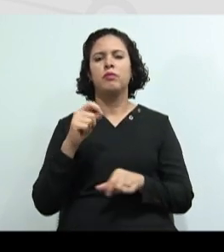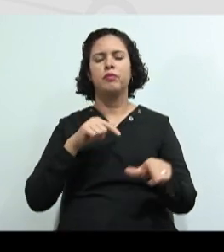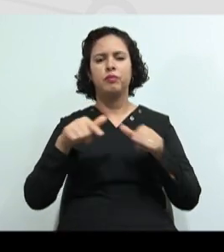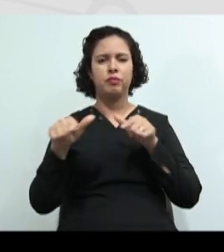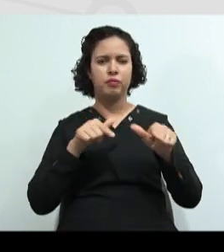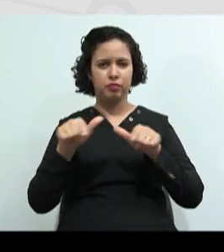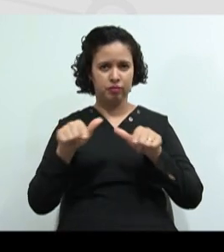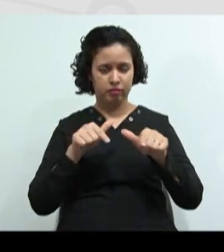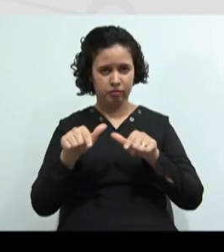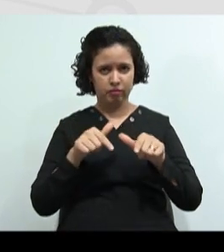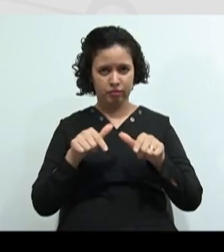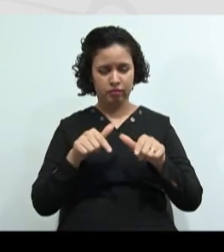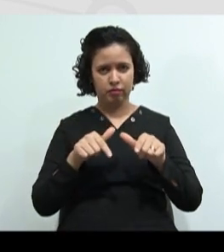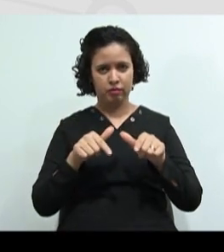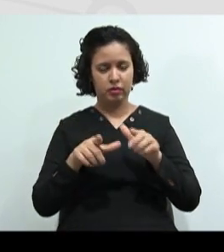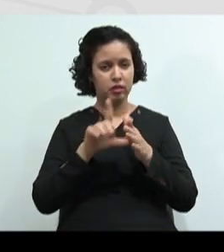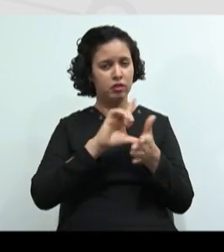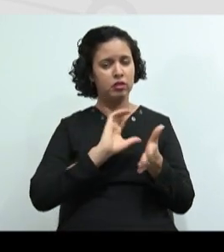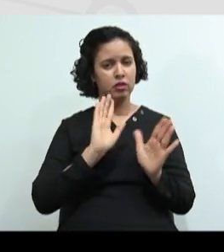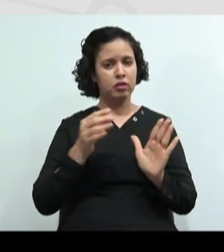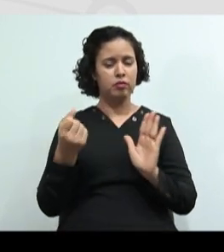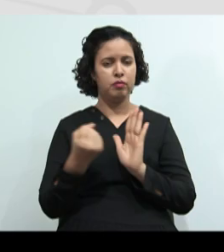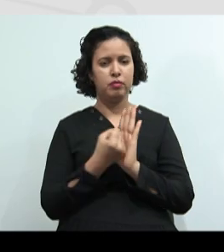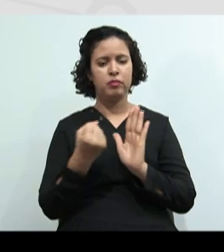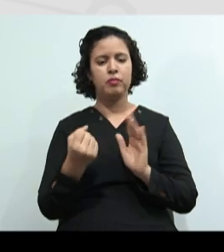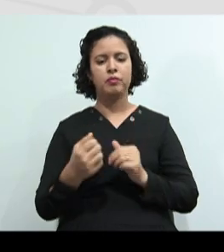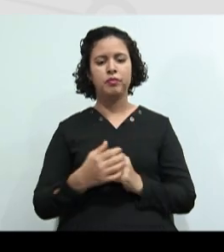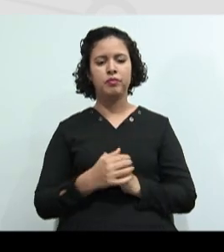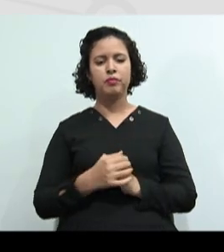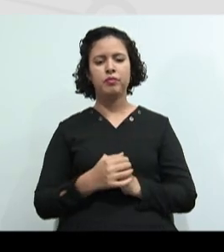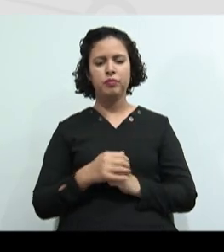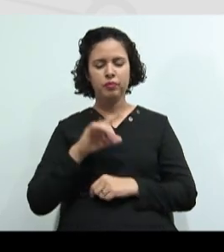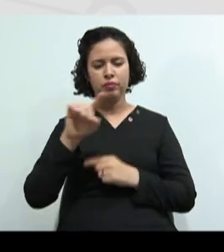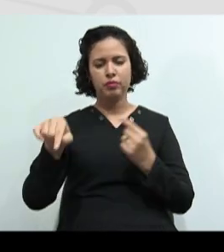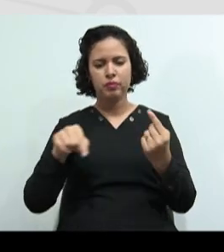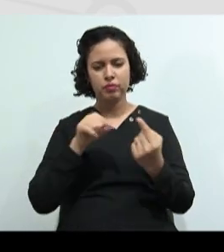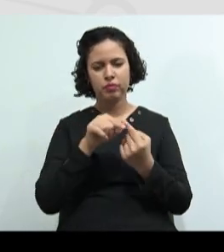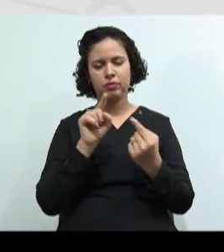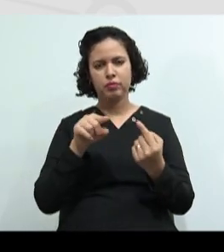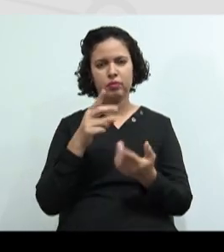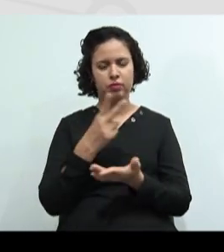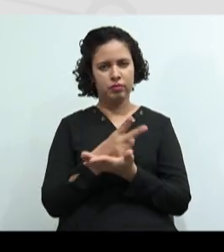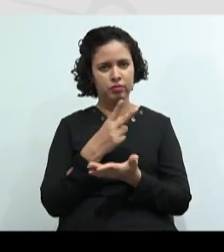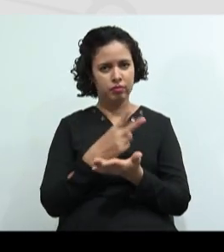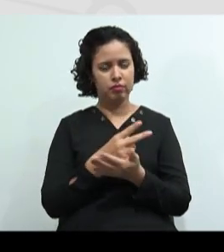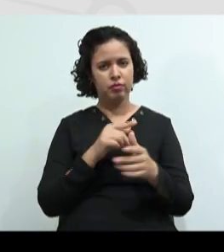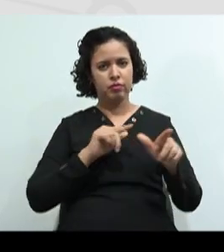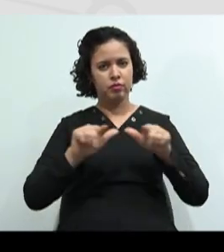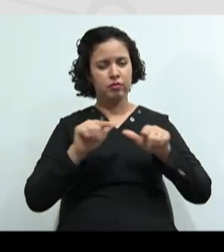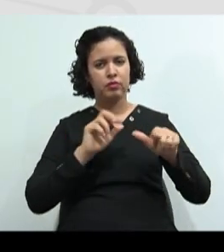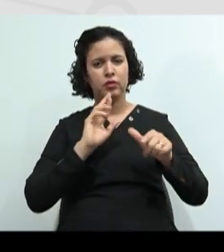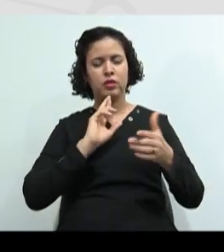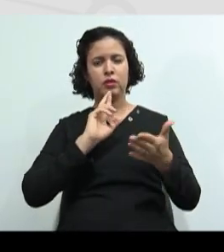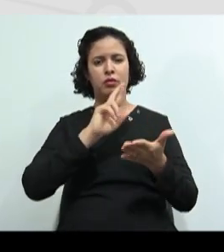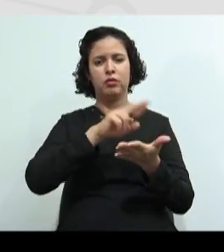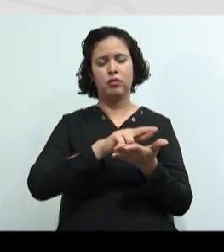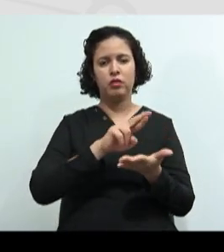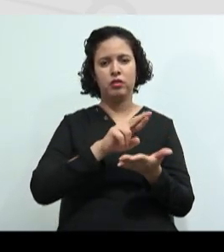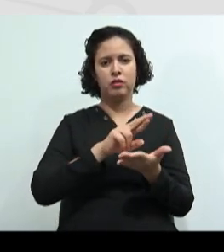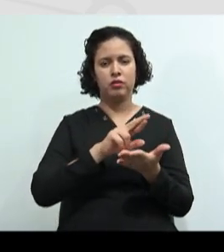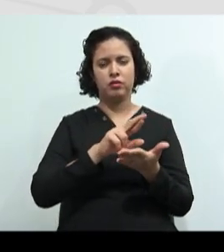dos programas previamente estabelecidos, tá? O objetivo, então, é manter o desempenho ou os resultados dentro